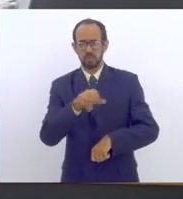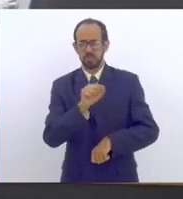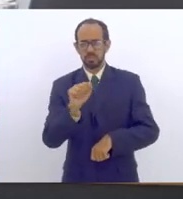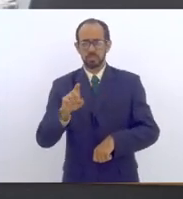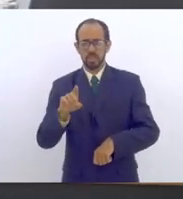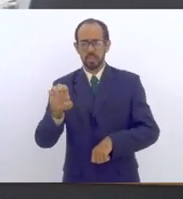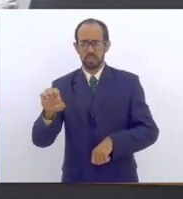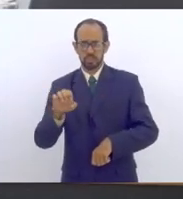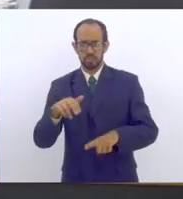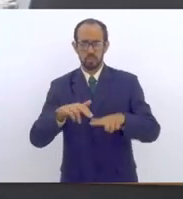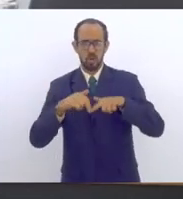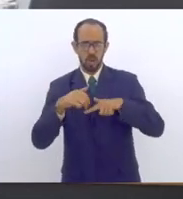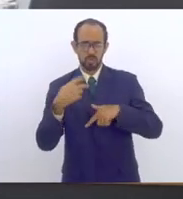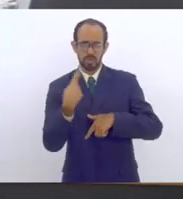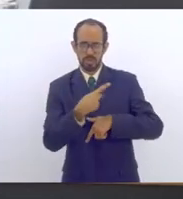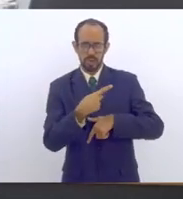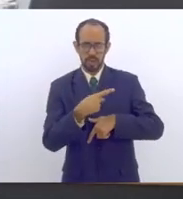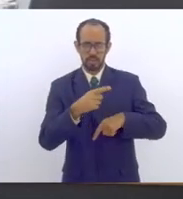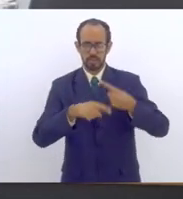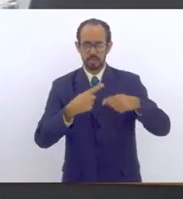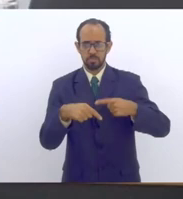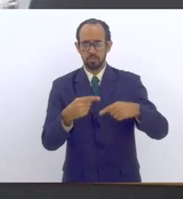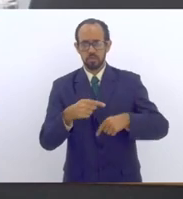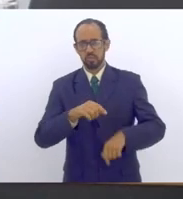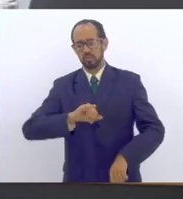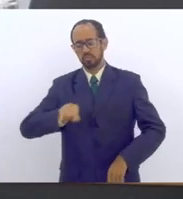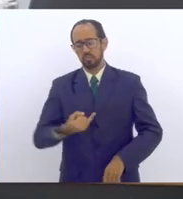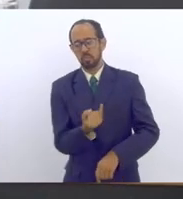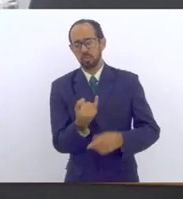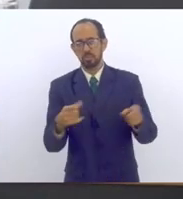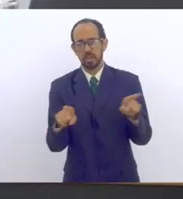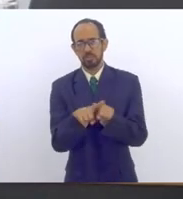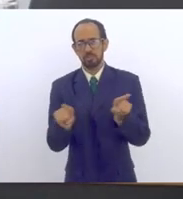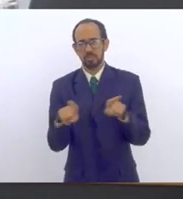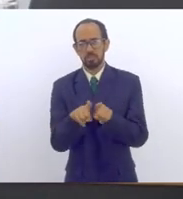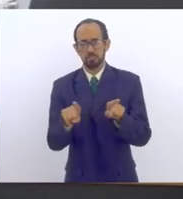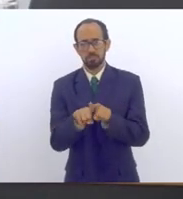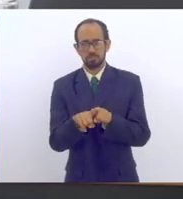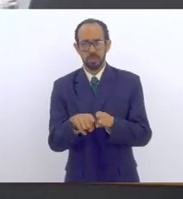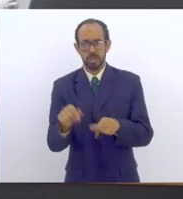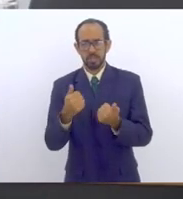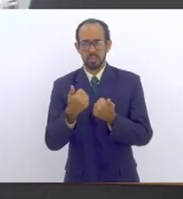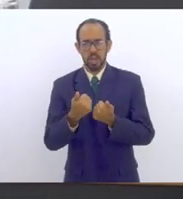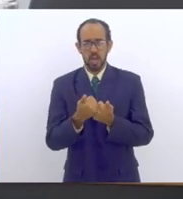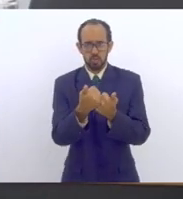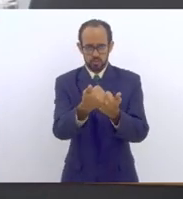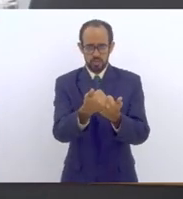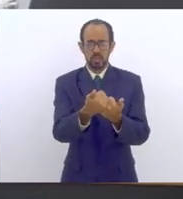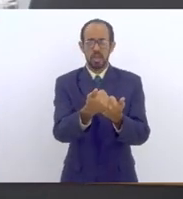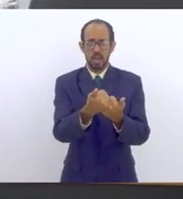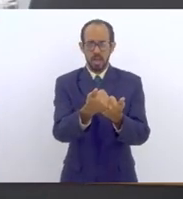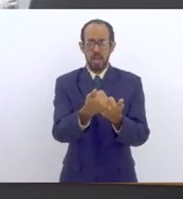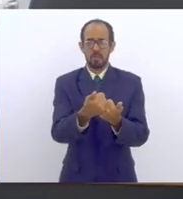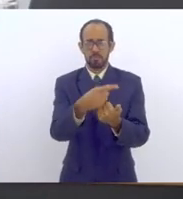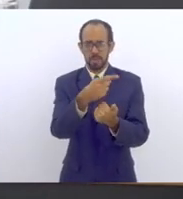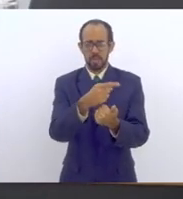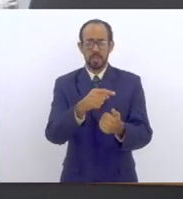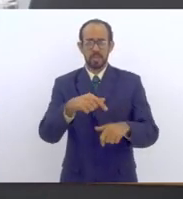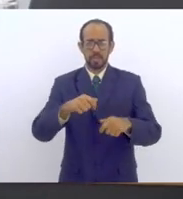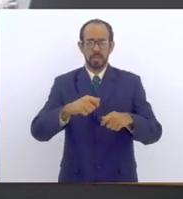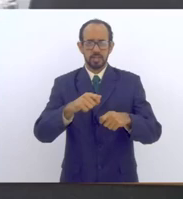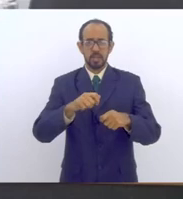dela e depois nós tivemos oportunidade de defender o nome dele para comandar o segurança presente de